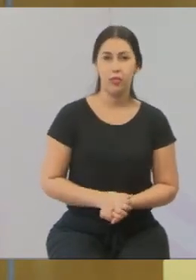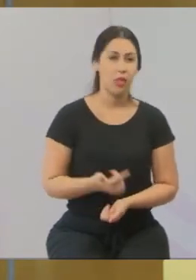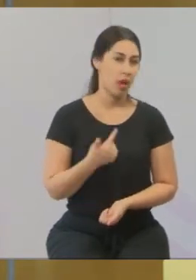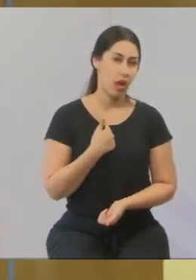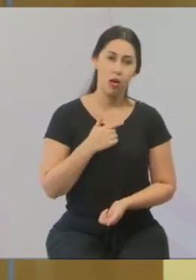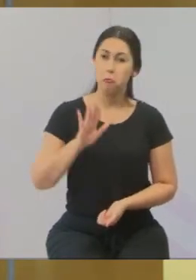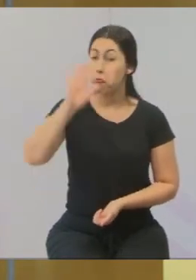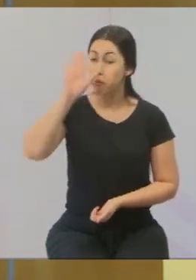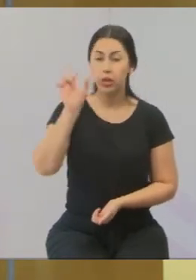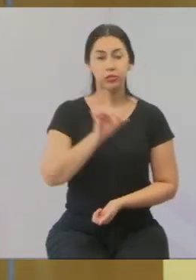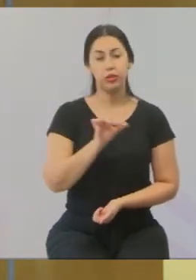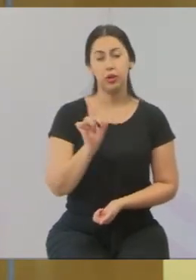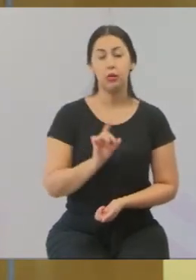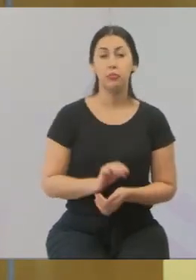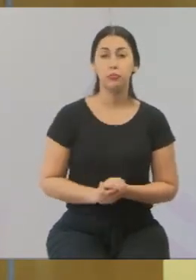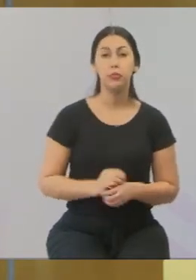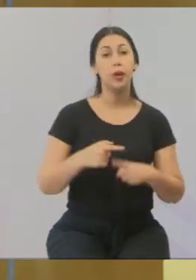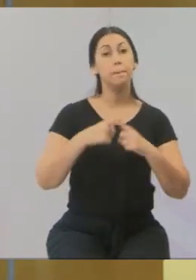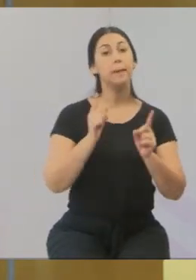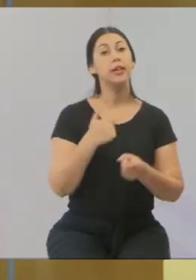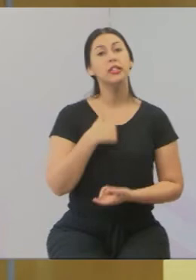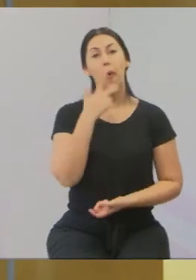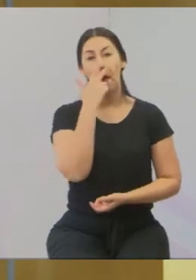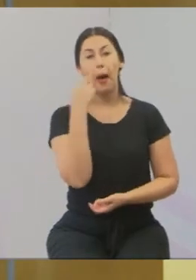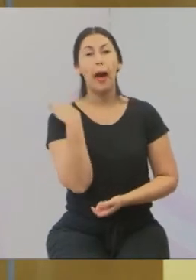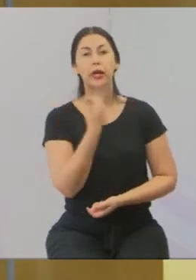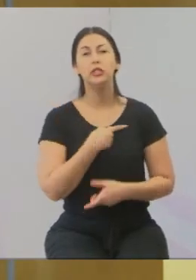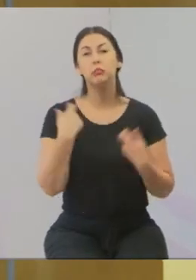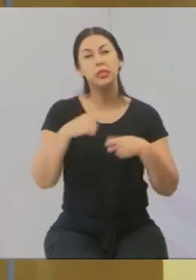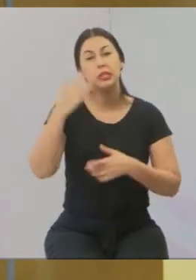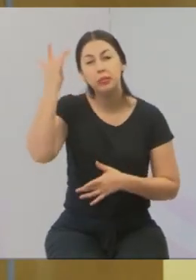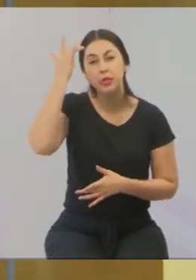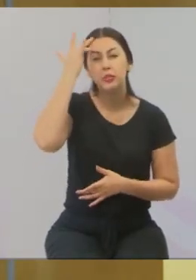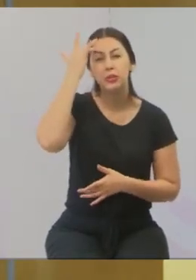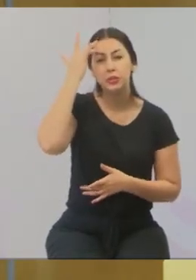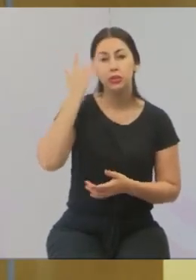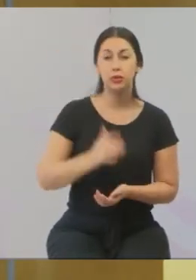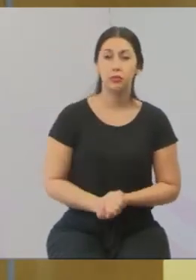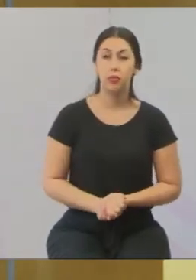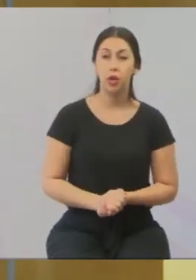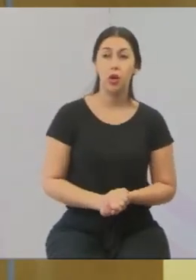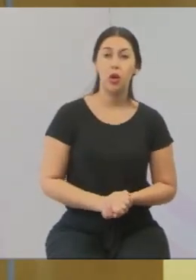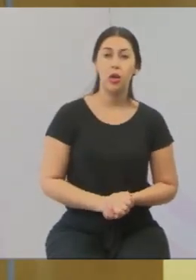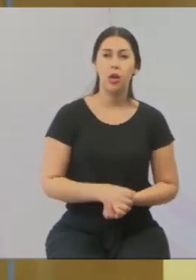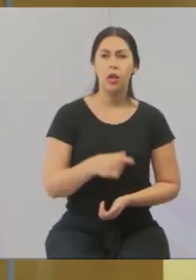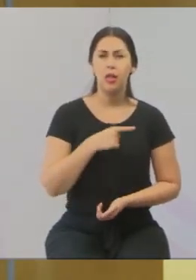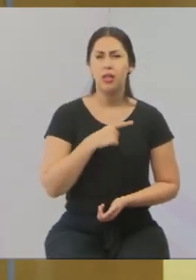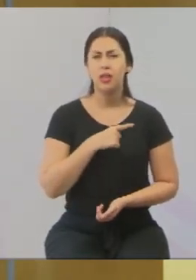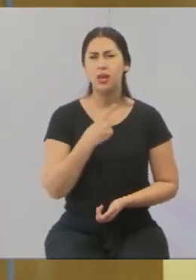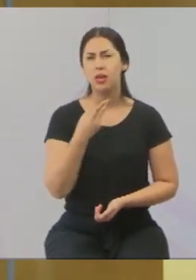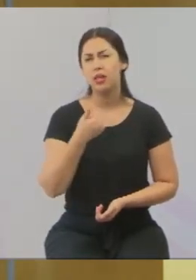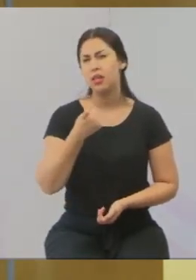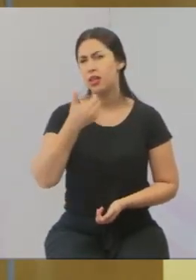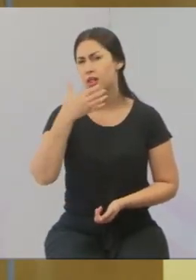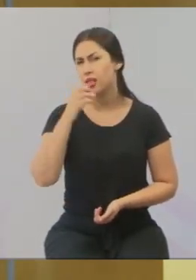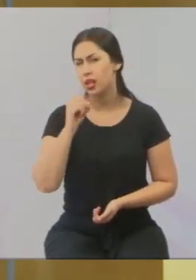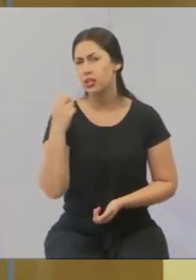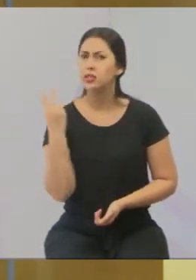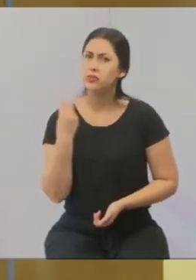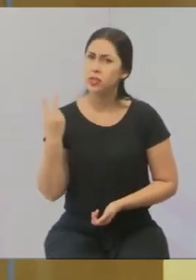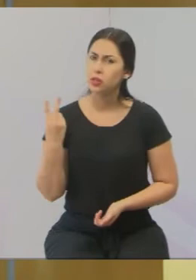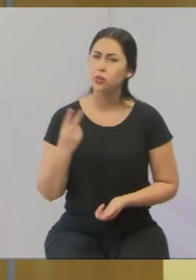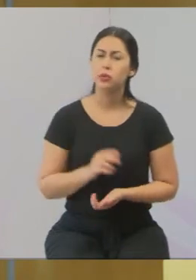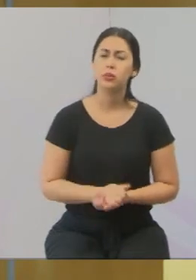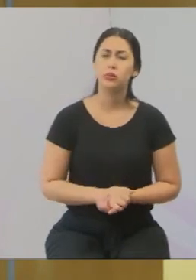candidato à reeleição. Mas eu acho que a gente precisa amadurecer nisso, porque hoje, eu vou fazer uma conta aqui, nós temos praticamente 10 vereadores que são da base do